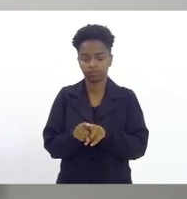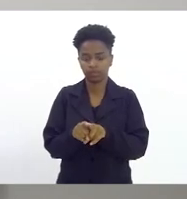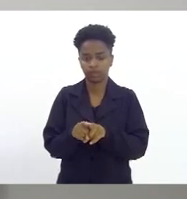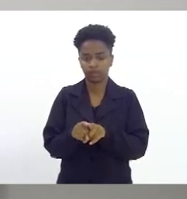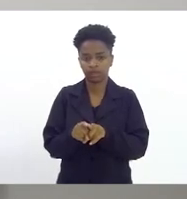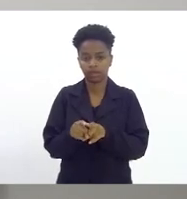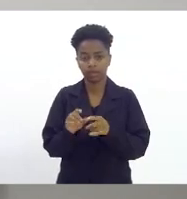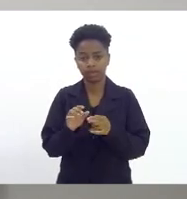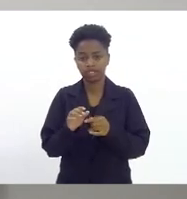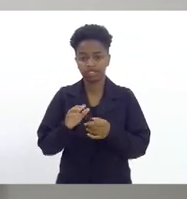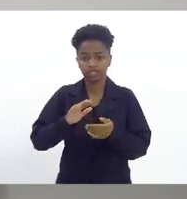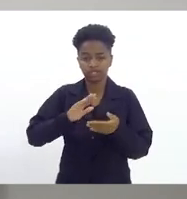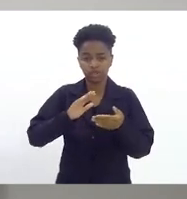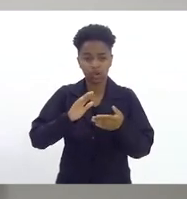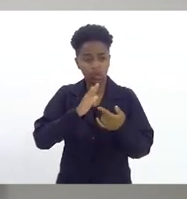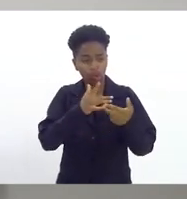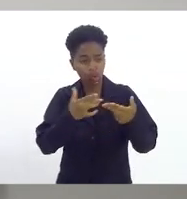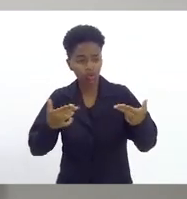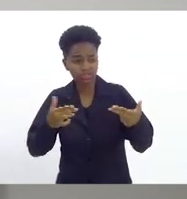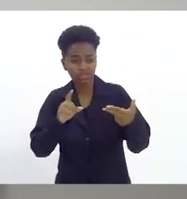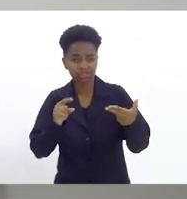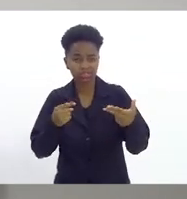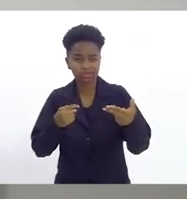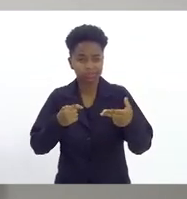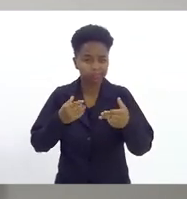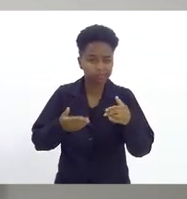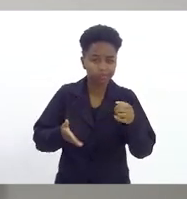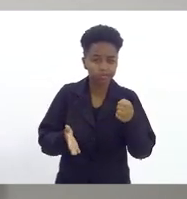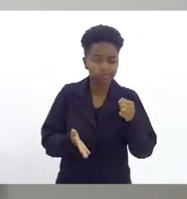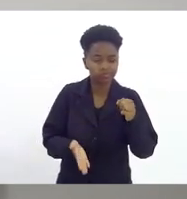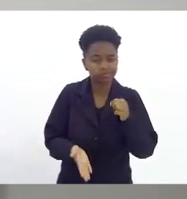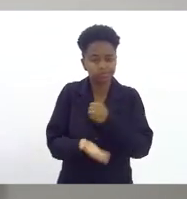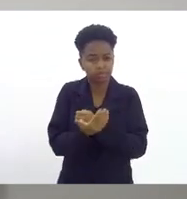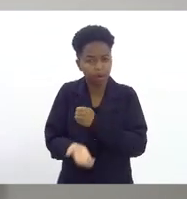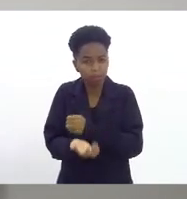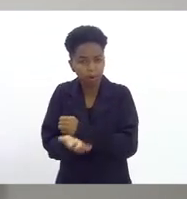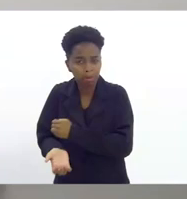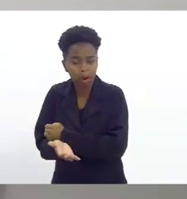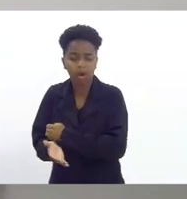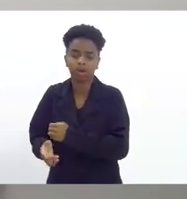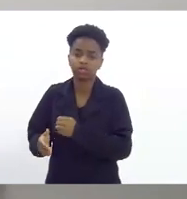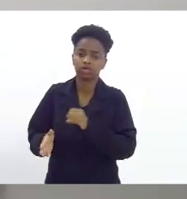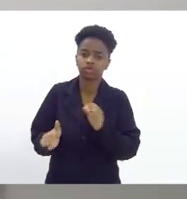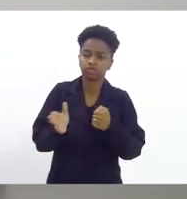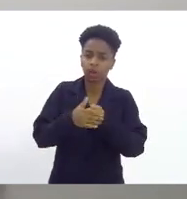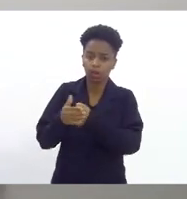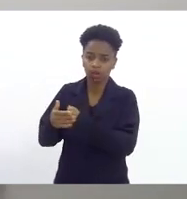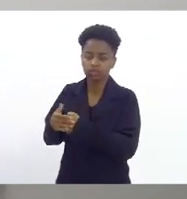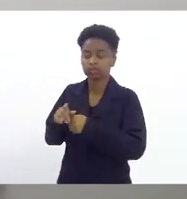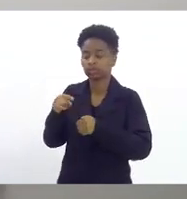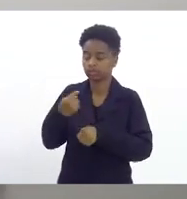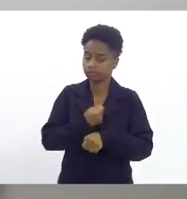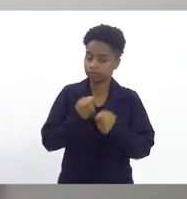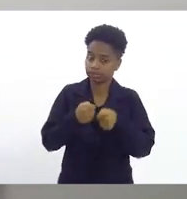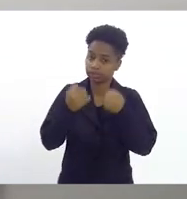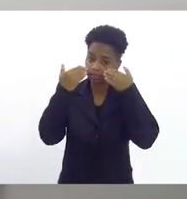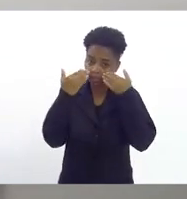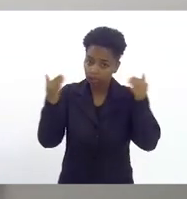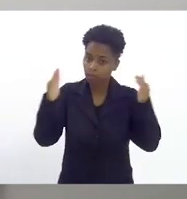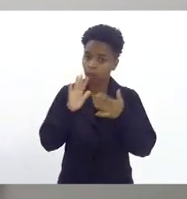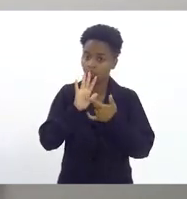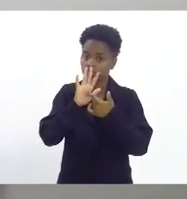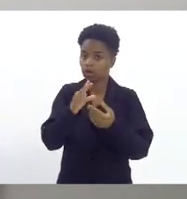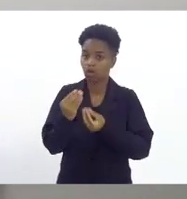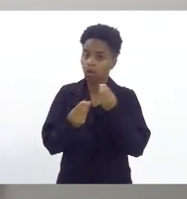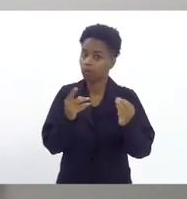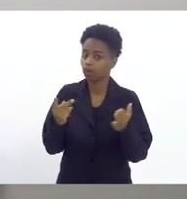de sujeira que a gente encontra hoje em dia também nós somos espelho privado ainda com outras Vertentes